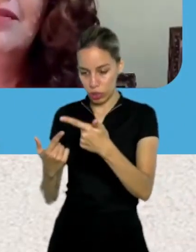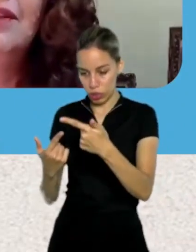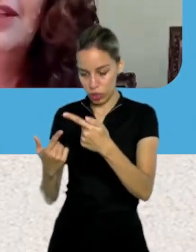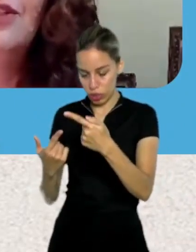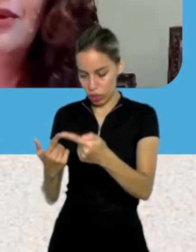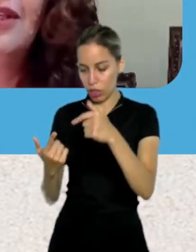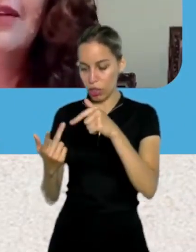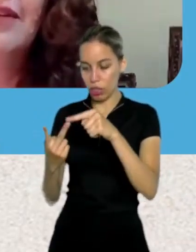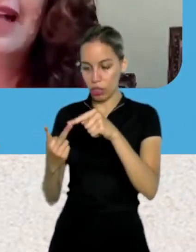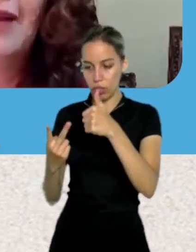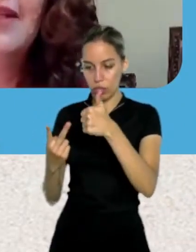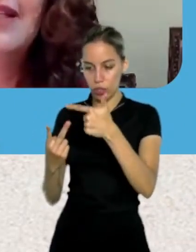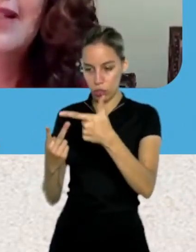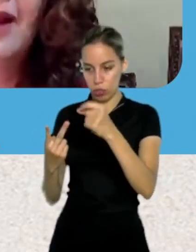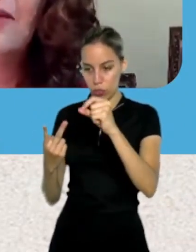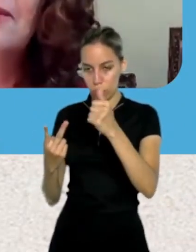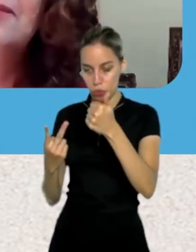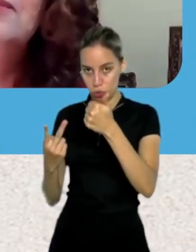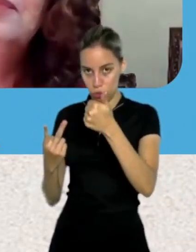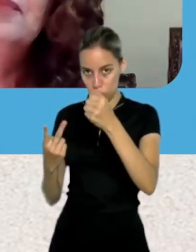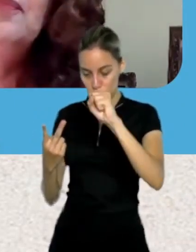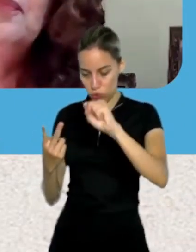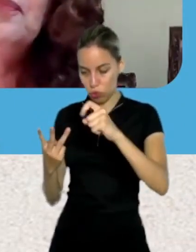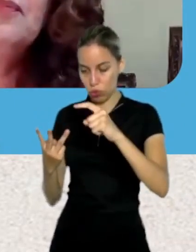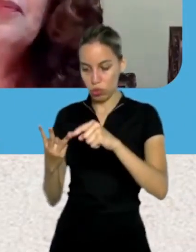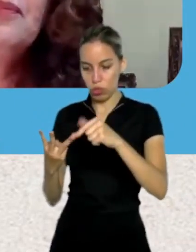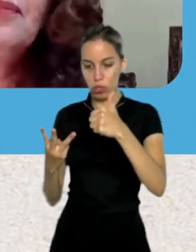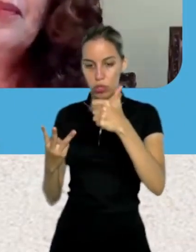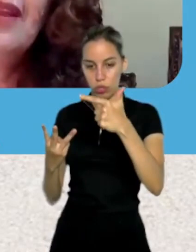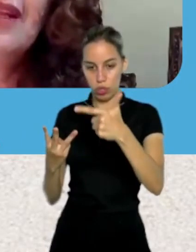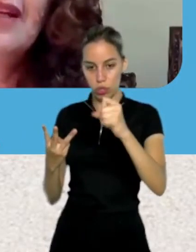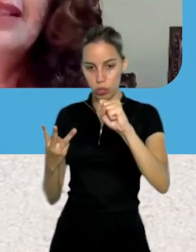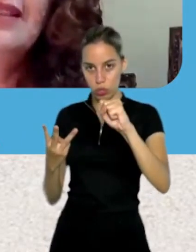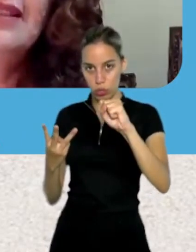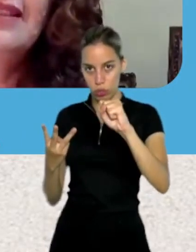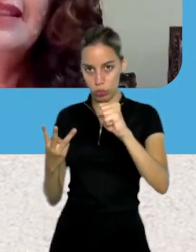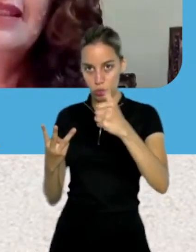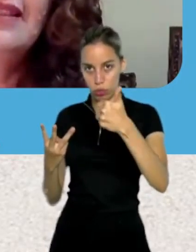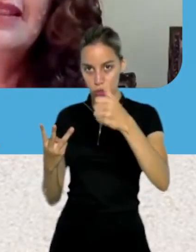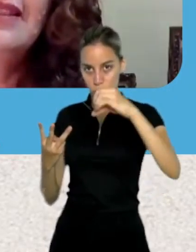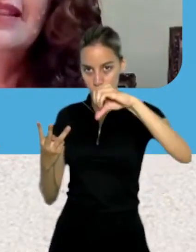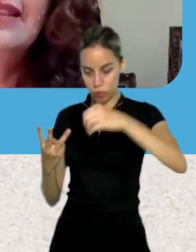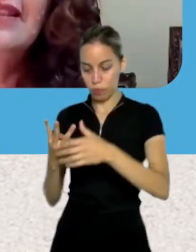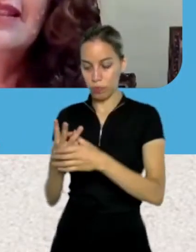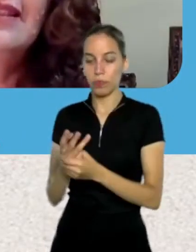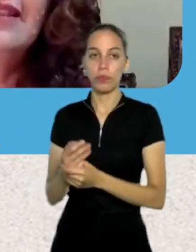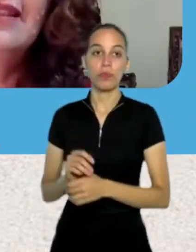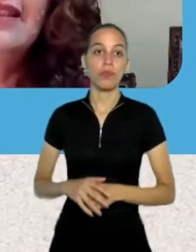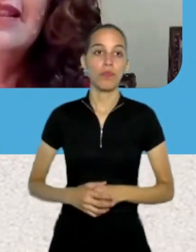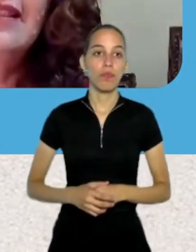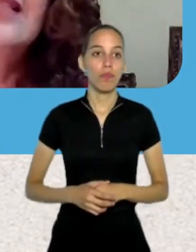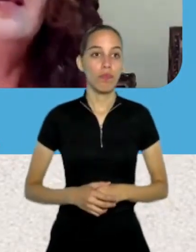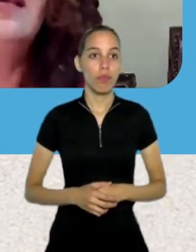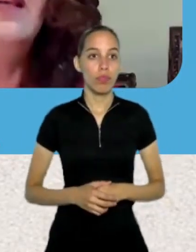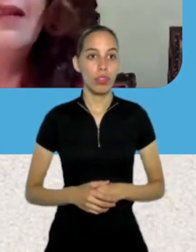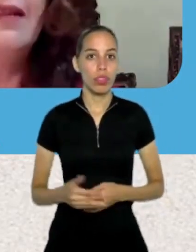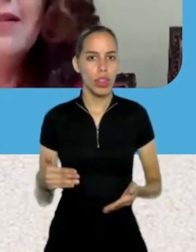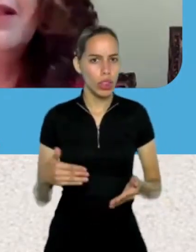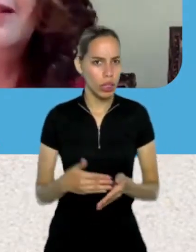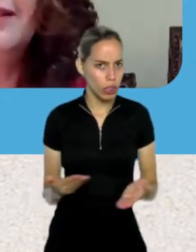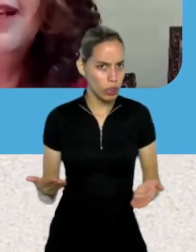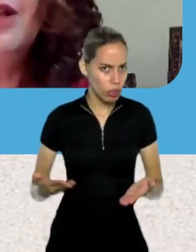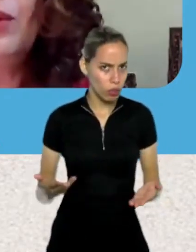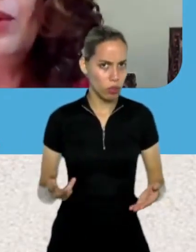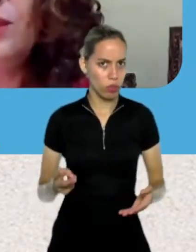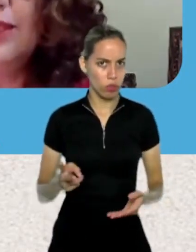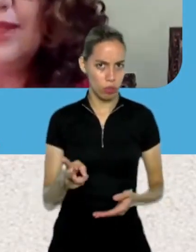gente teve edições da Aplicar presencial. E neste evento da festa literária, vocês continuam envolvendo a escola também? Sim,